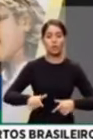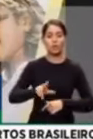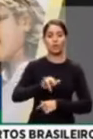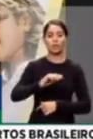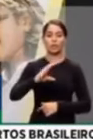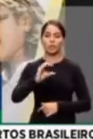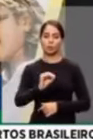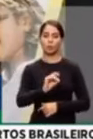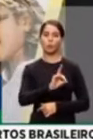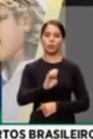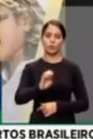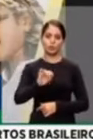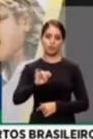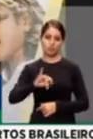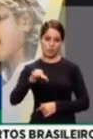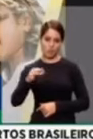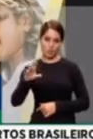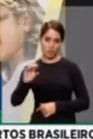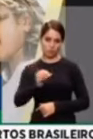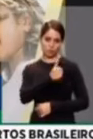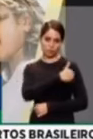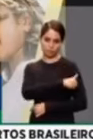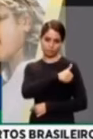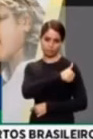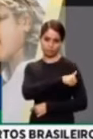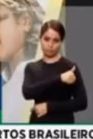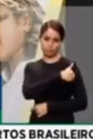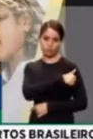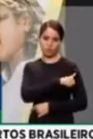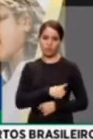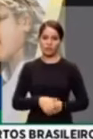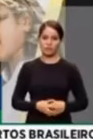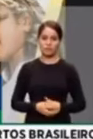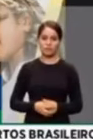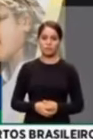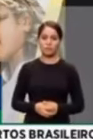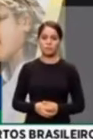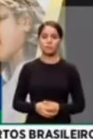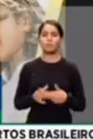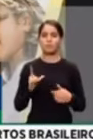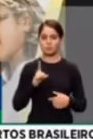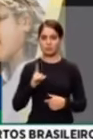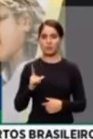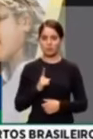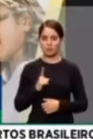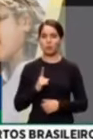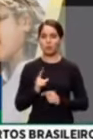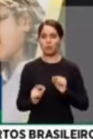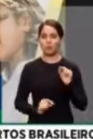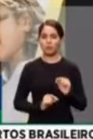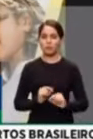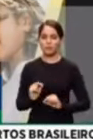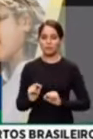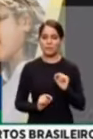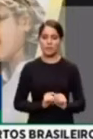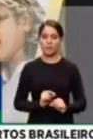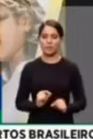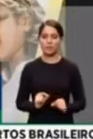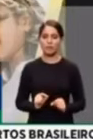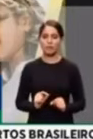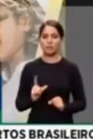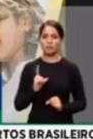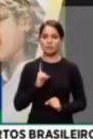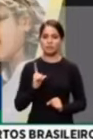lotados, mais de 12 estados que o índice de mortalidade e letalidade da pandemia atingiu